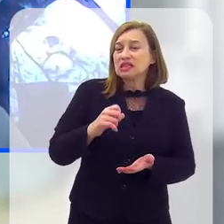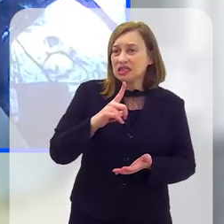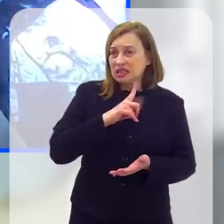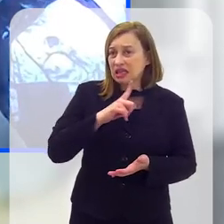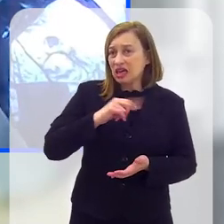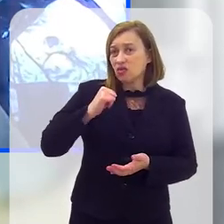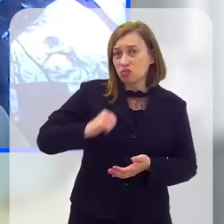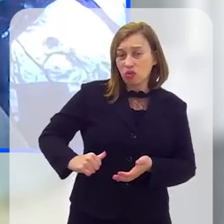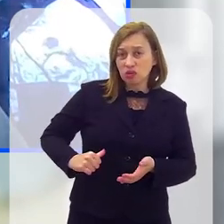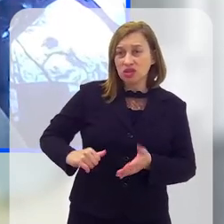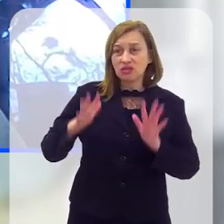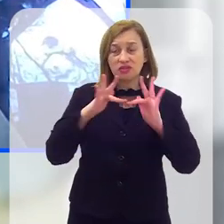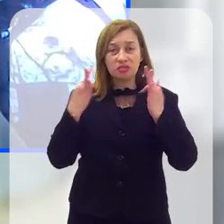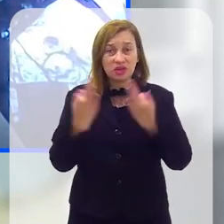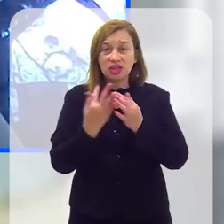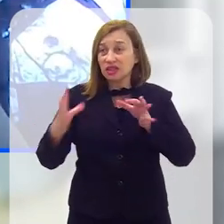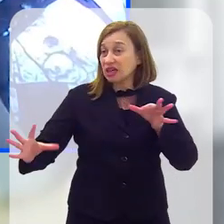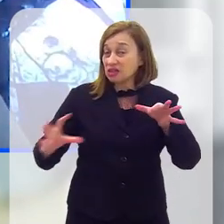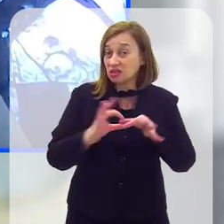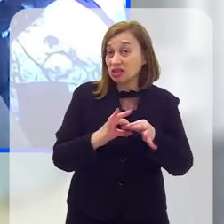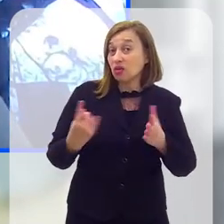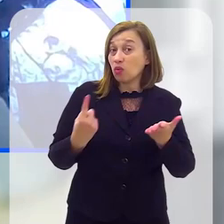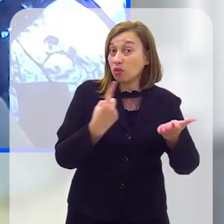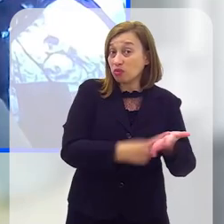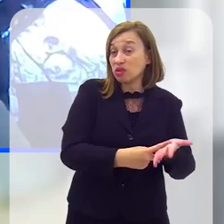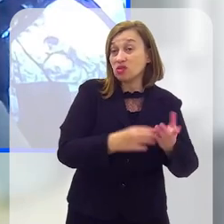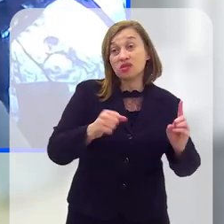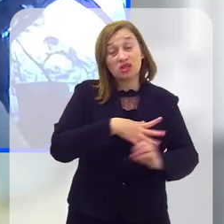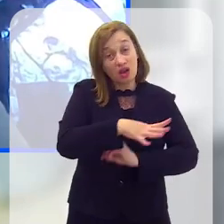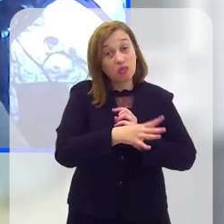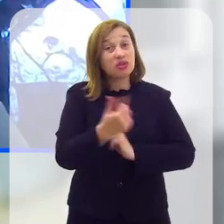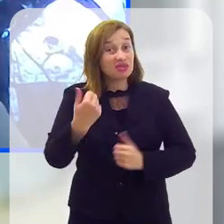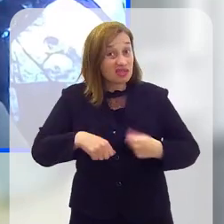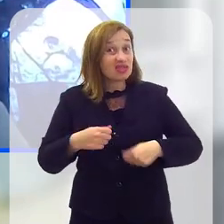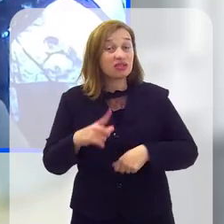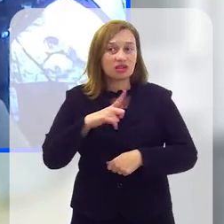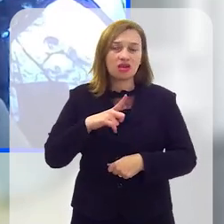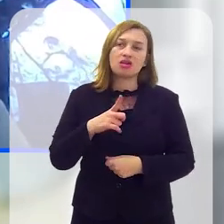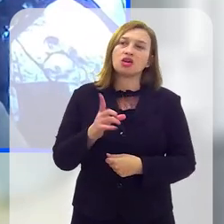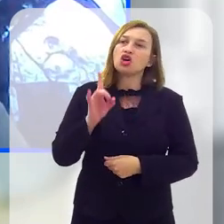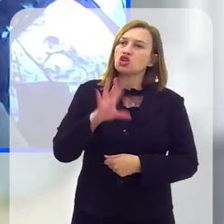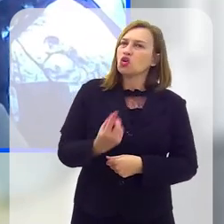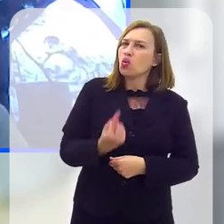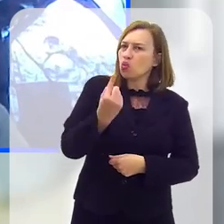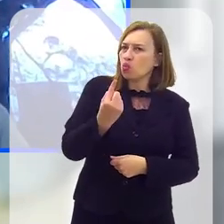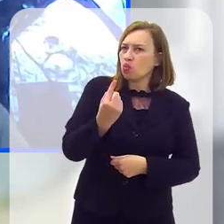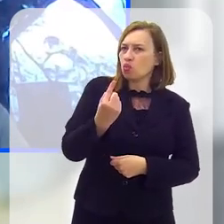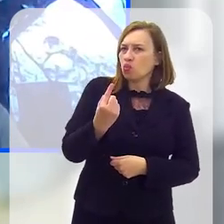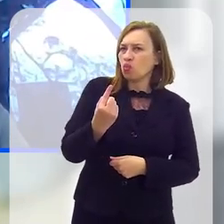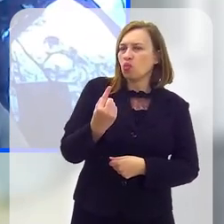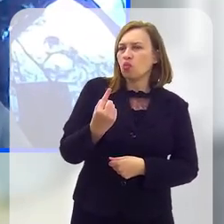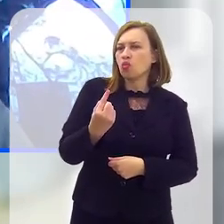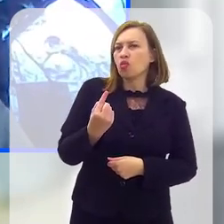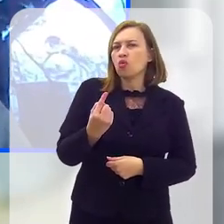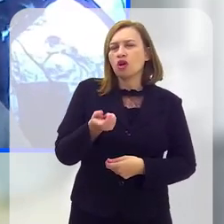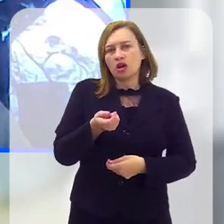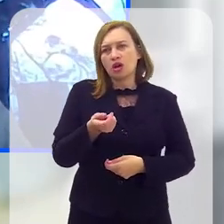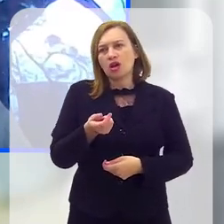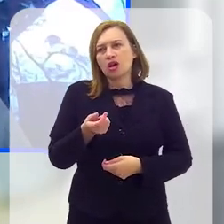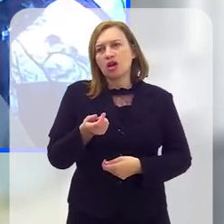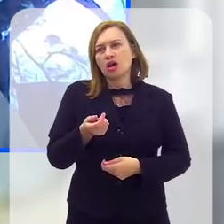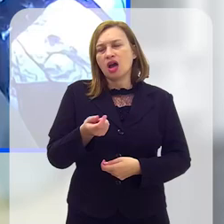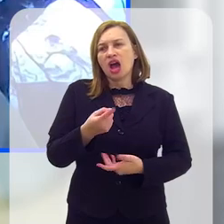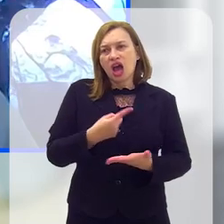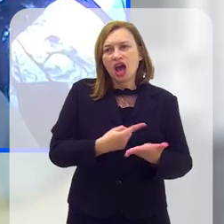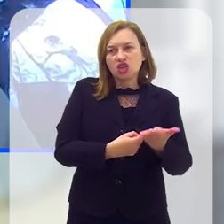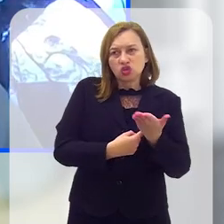Auxílio Brasil, isso pode estar associado a diversos tipos de compromissos sociais que ela precisa ter, e não simplesmente só um benefício